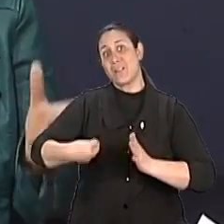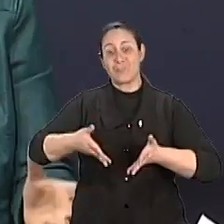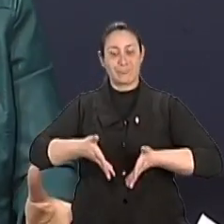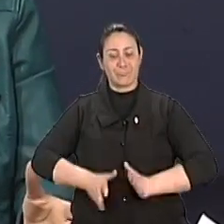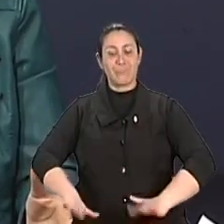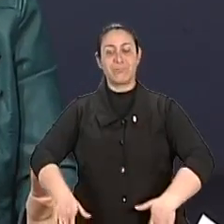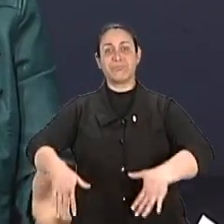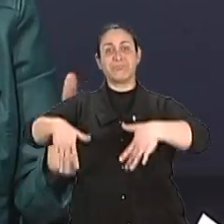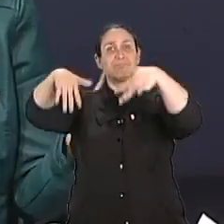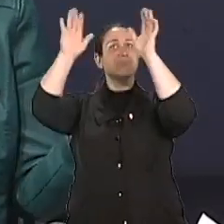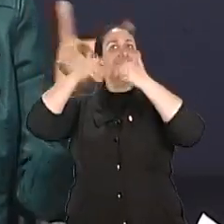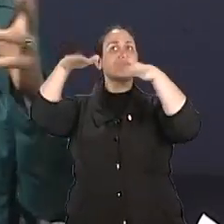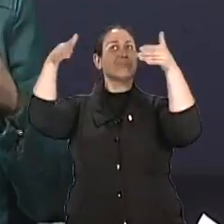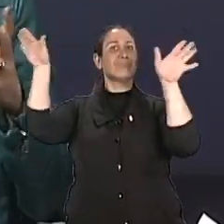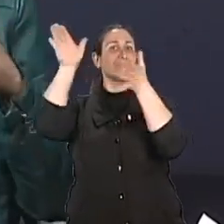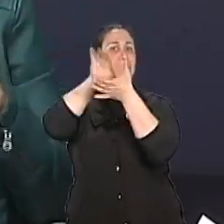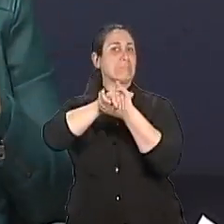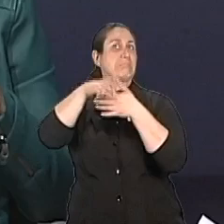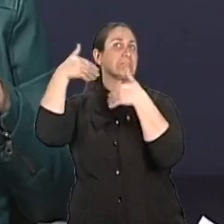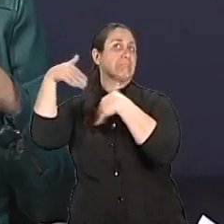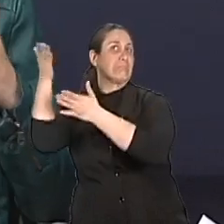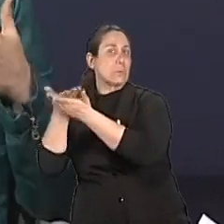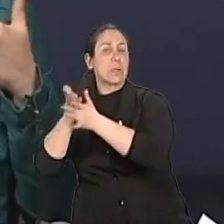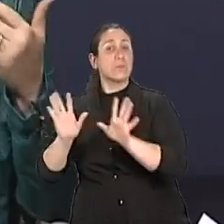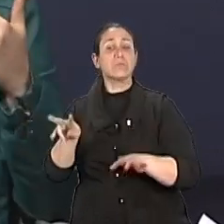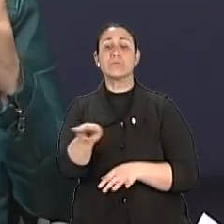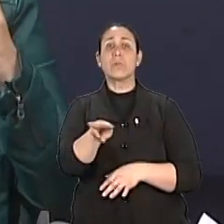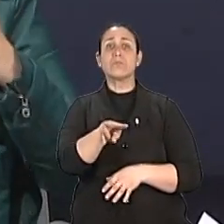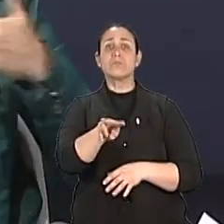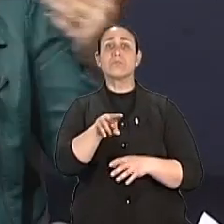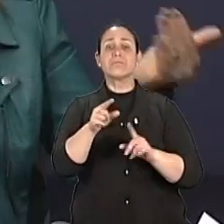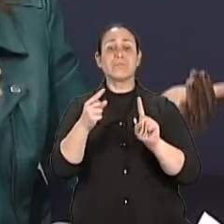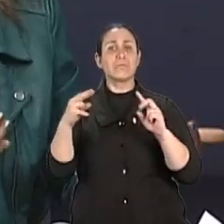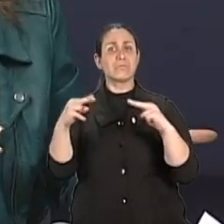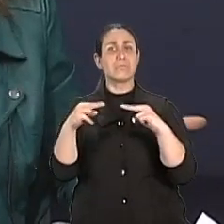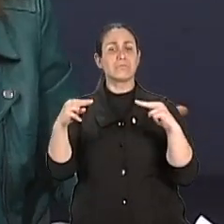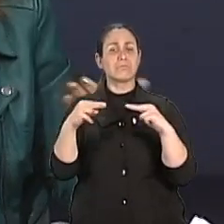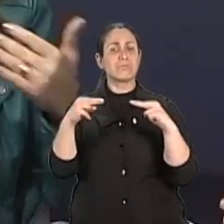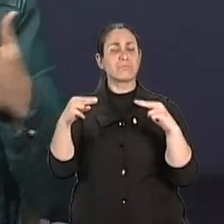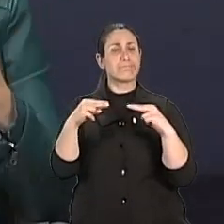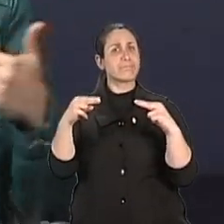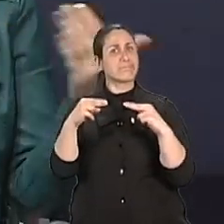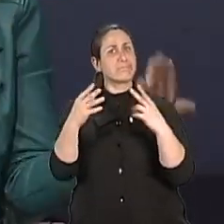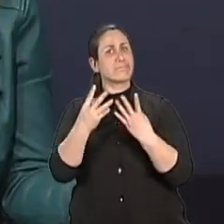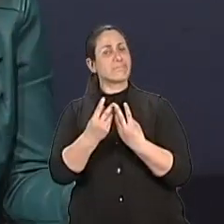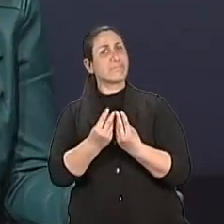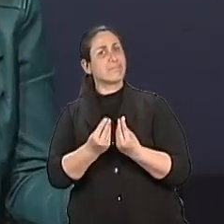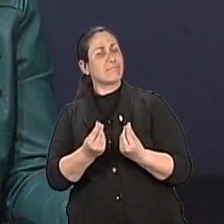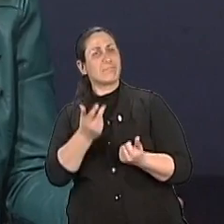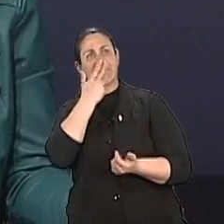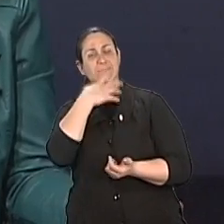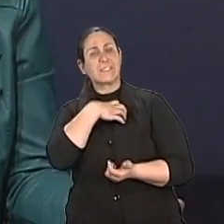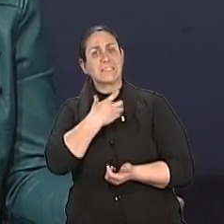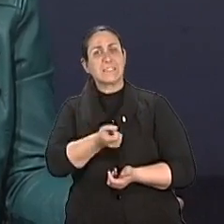ocupam mais com isso. E de repente eles se veem em casa, olhando um pro outro e se sentem estranhos